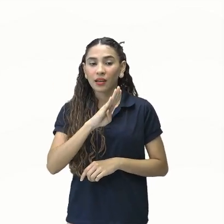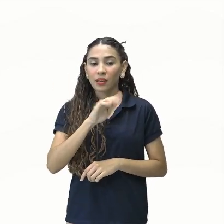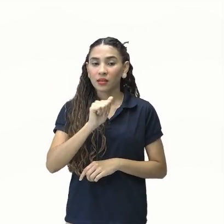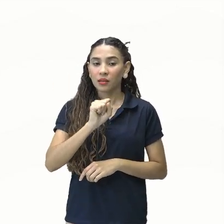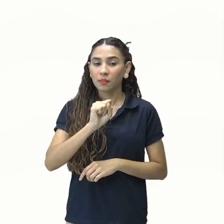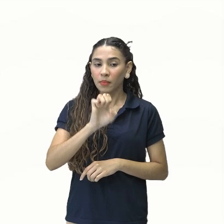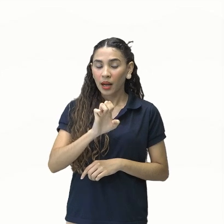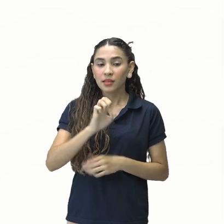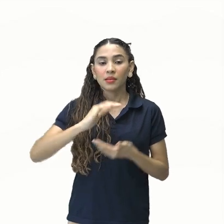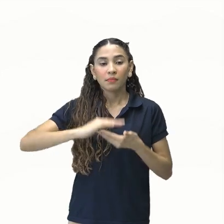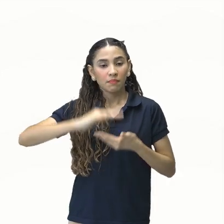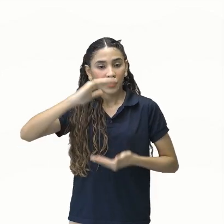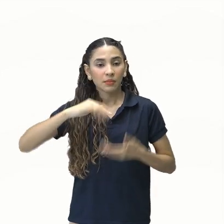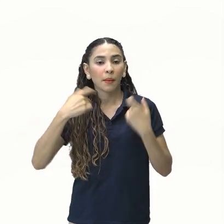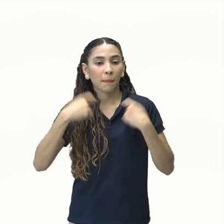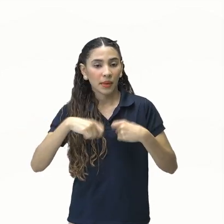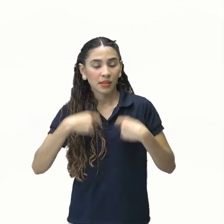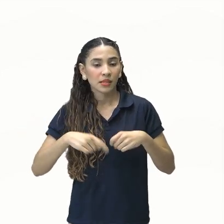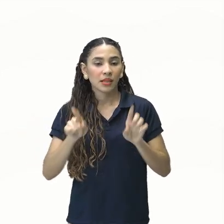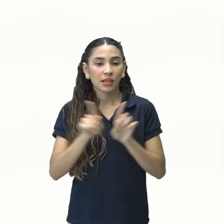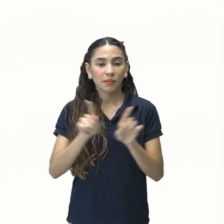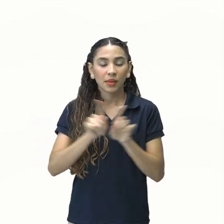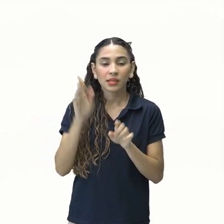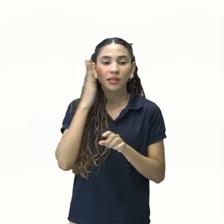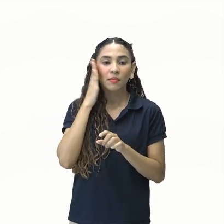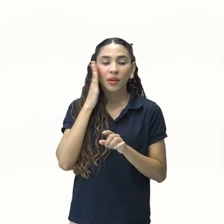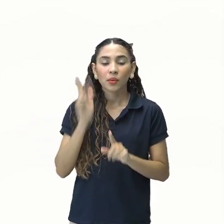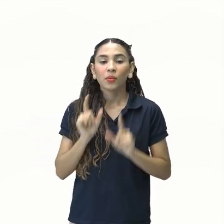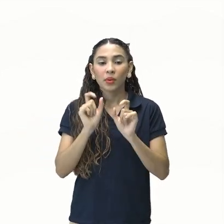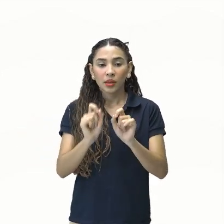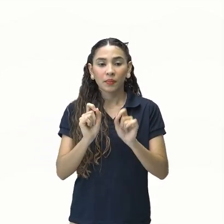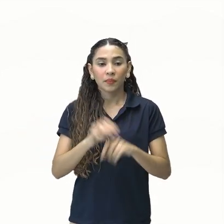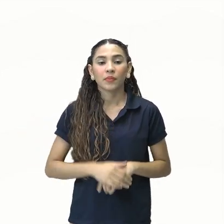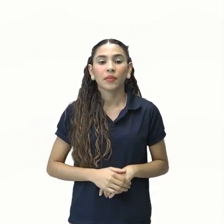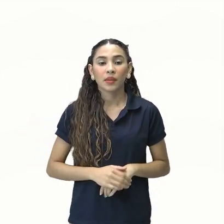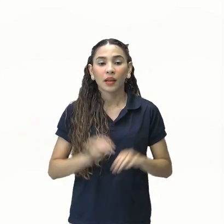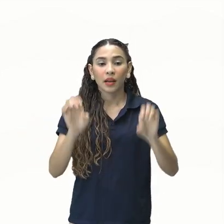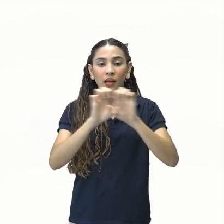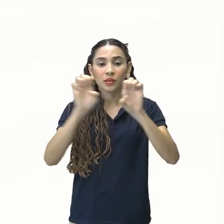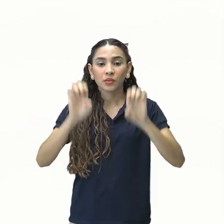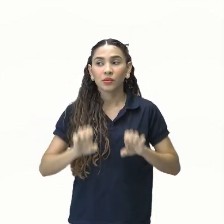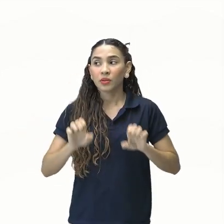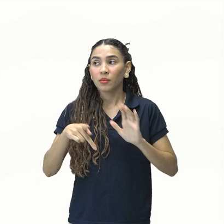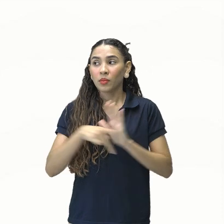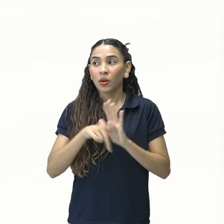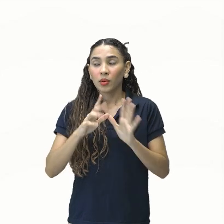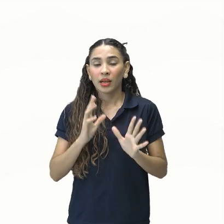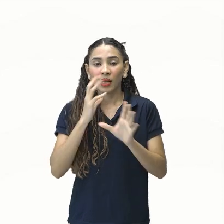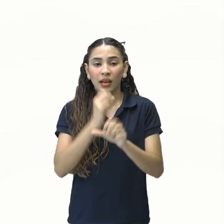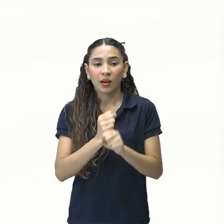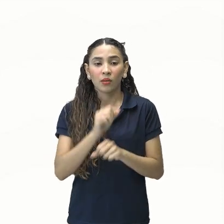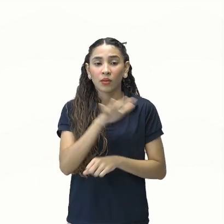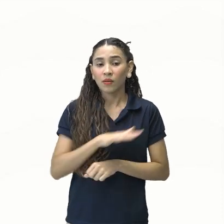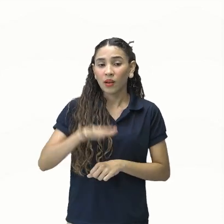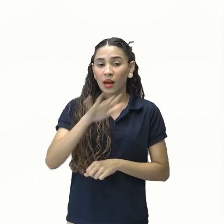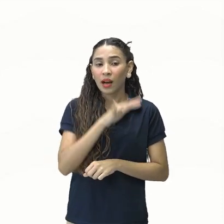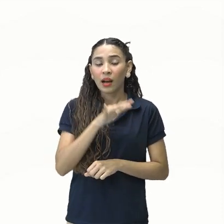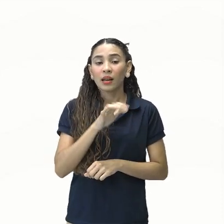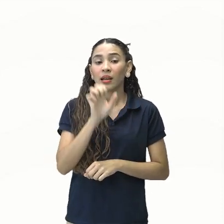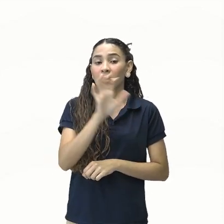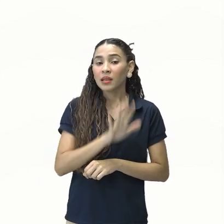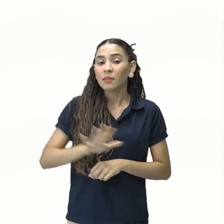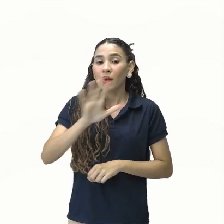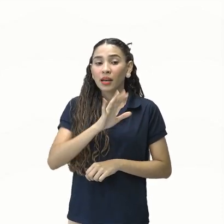meu prisma, eu preciso saber, né, as fórmulas do cálculo de área das minhas